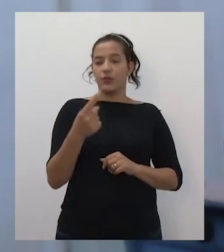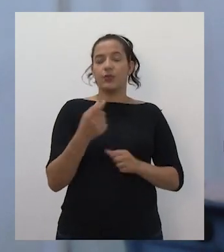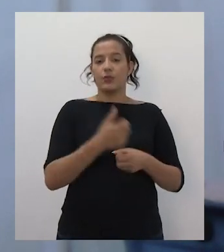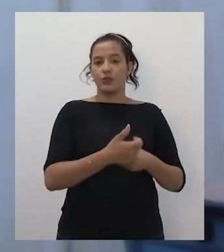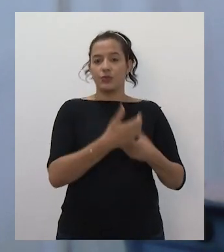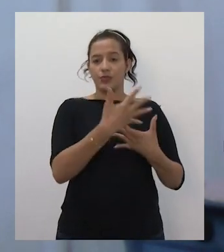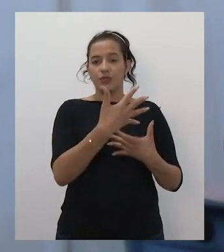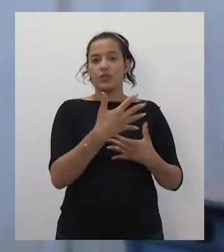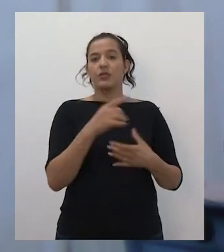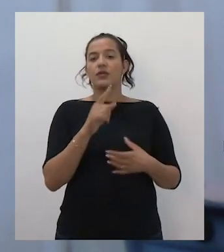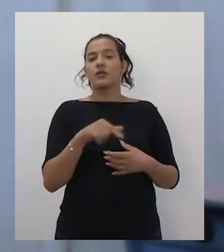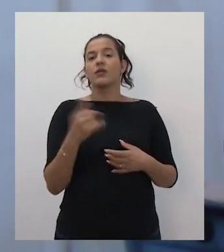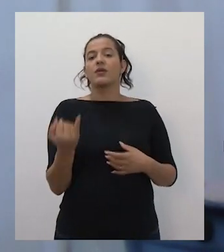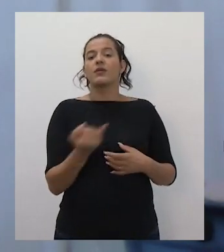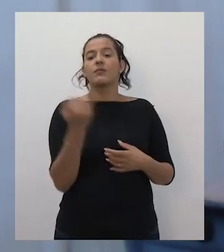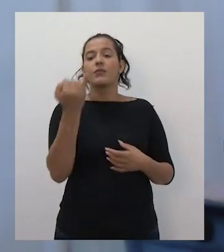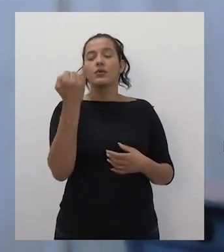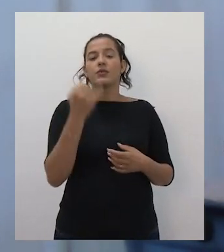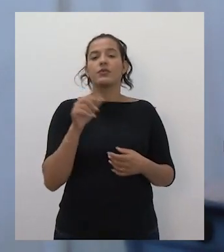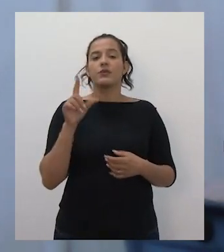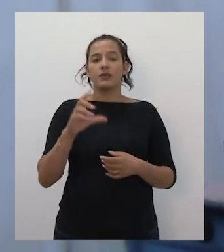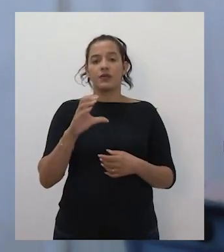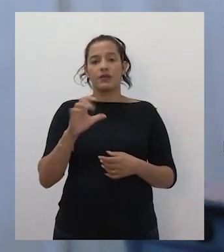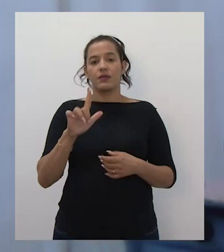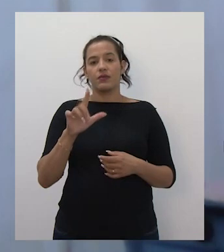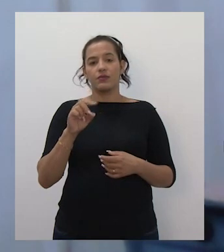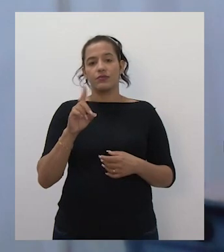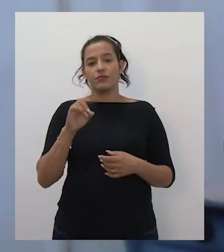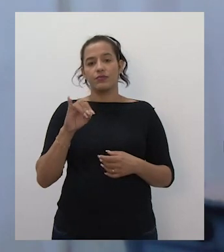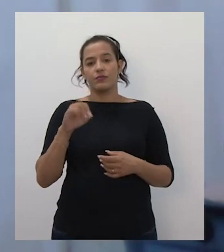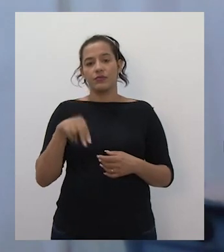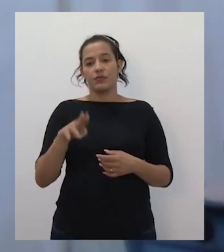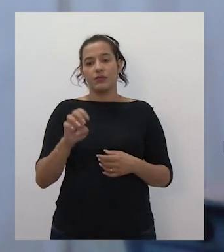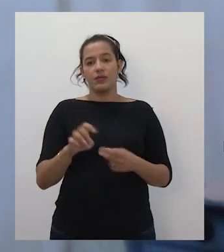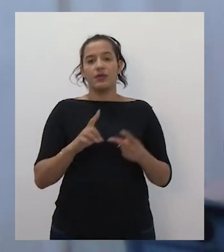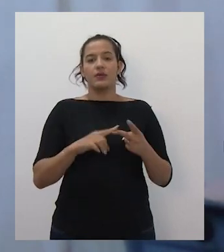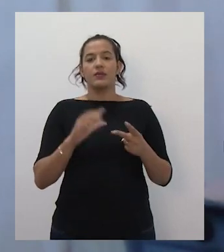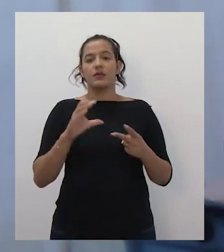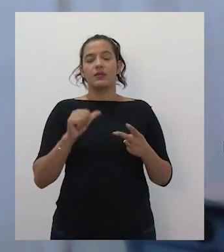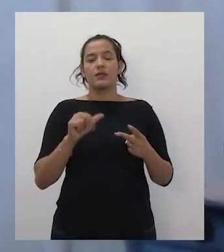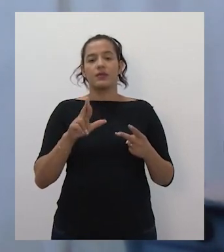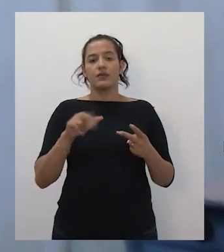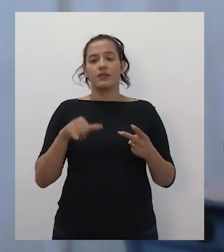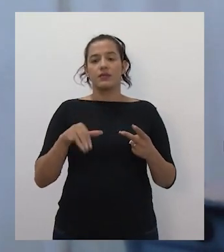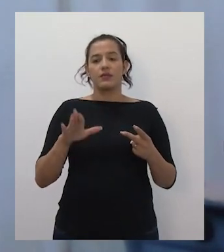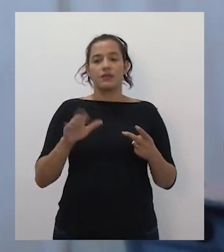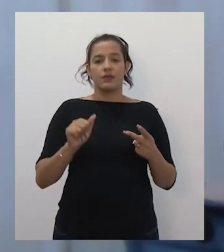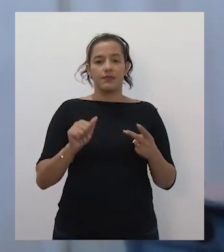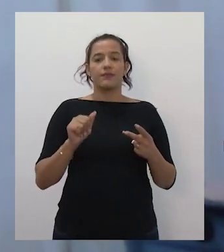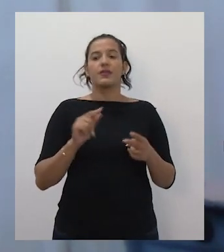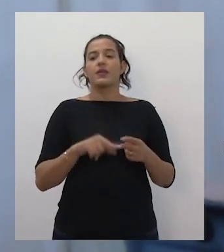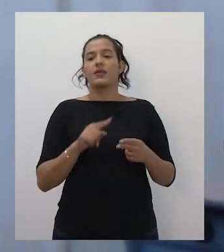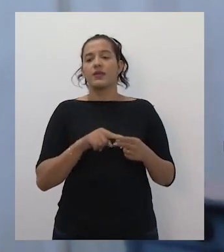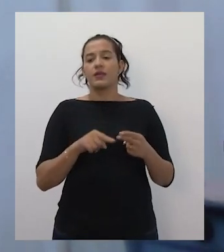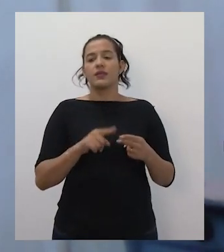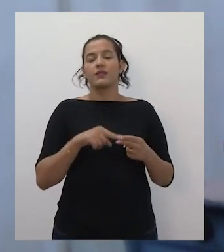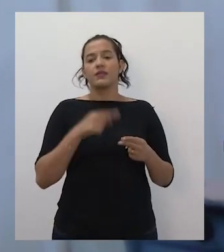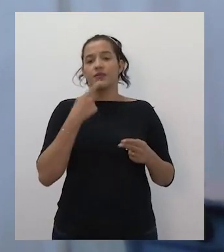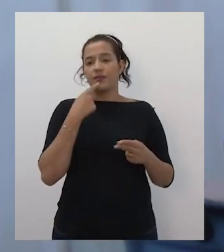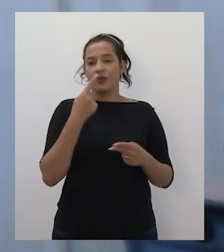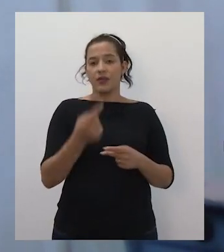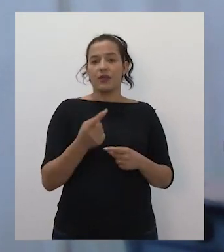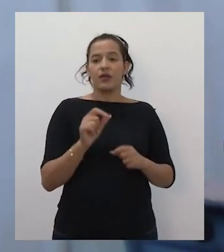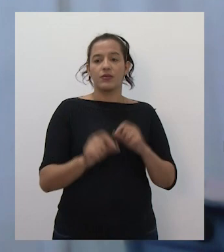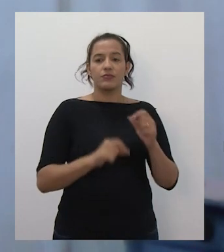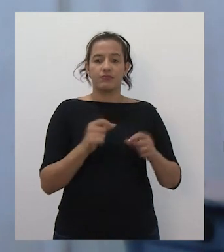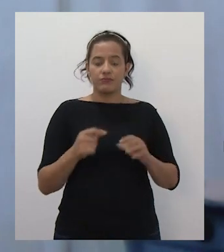chat a importância das falas da Claudineia e da Karina, né? Que de alguma forma reverberaram bastante